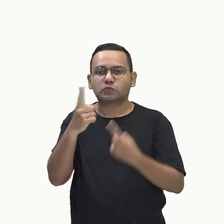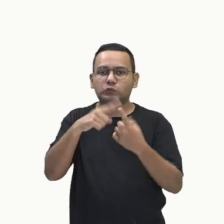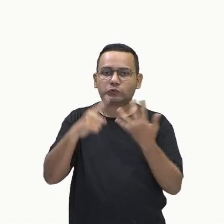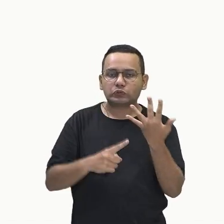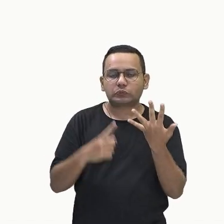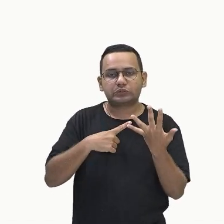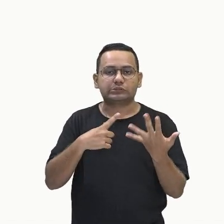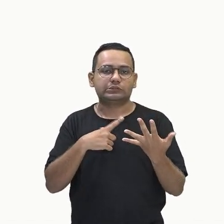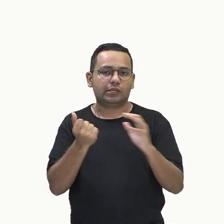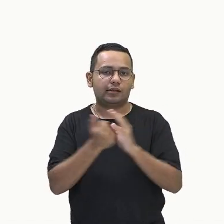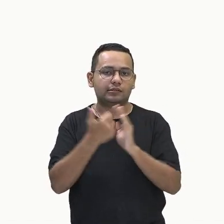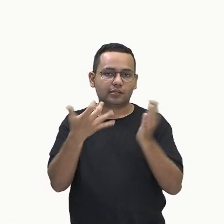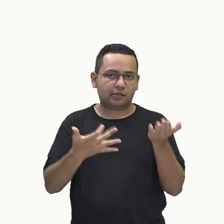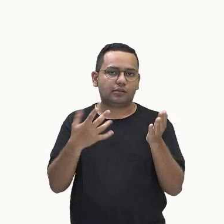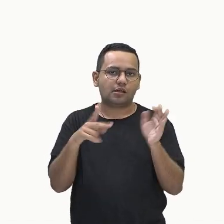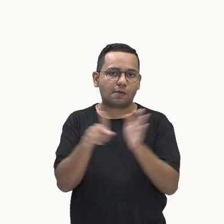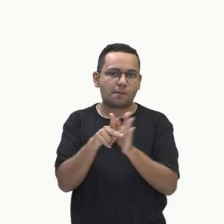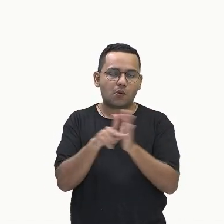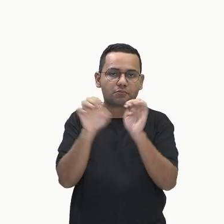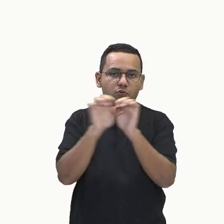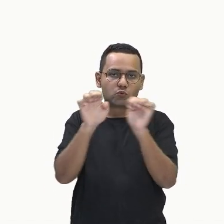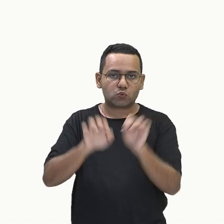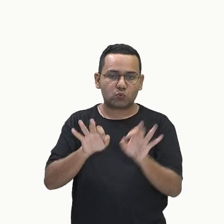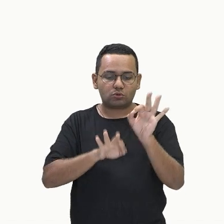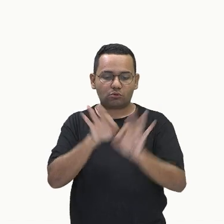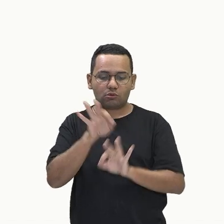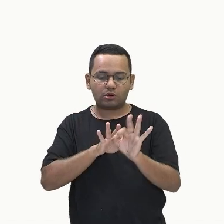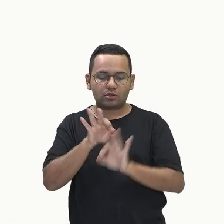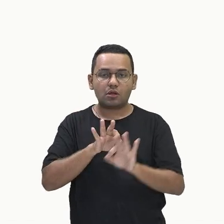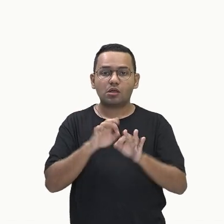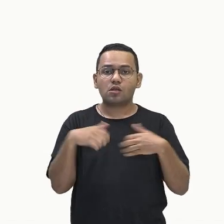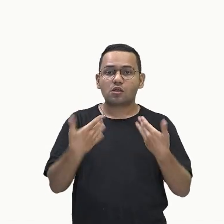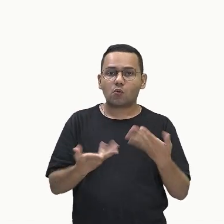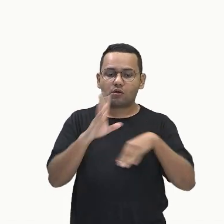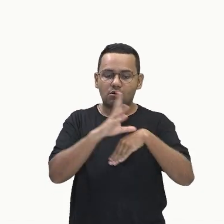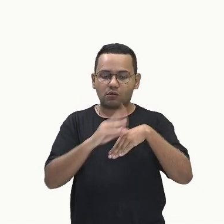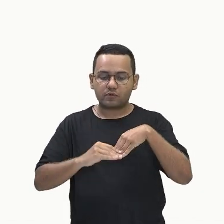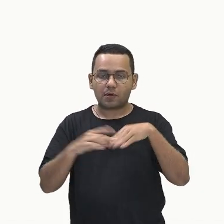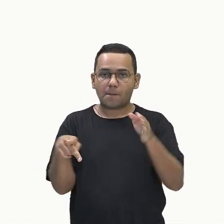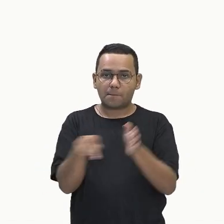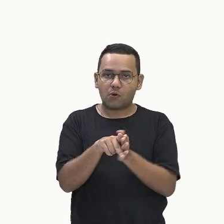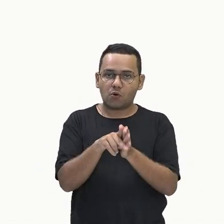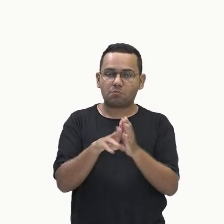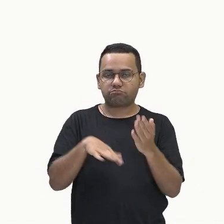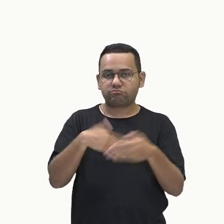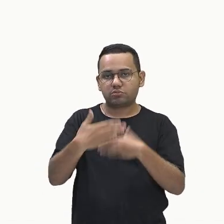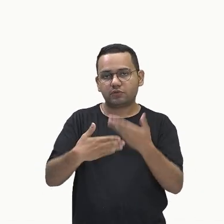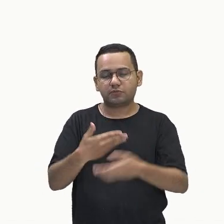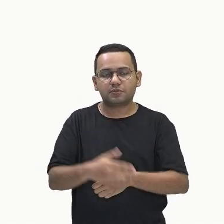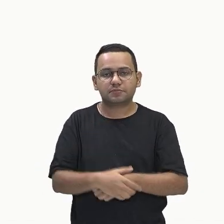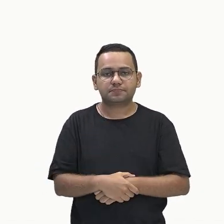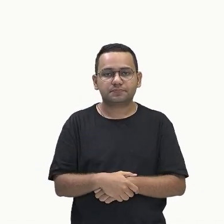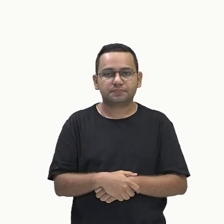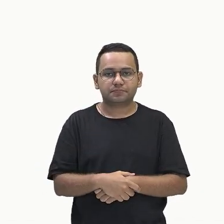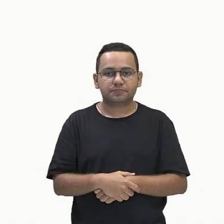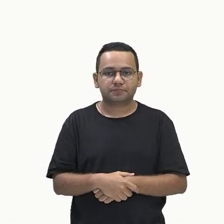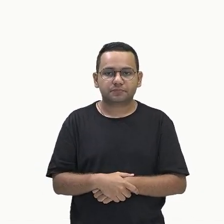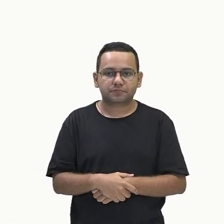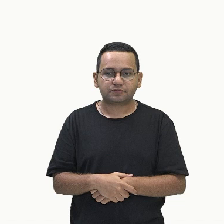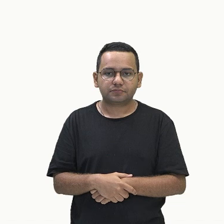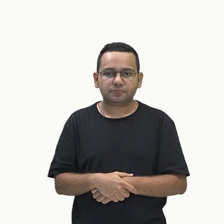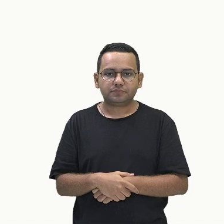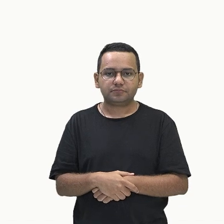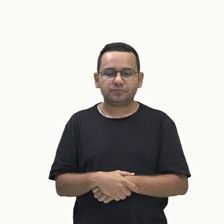saiba do que ele é composto e qual seria, né, a fisiologia básica, qual seria o funcionamento básico desse sistema.